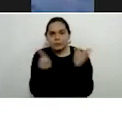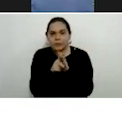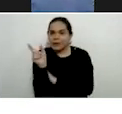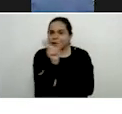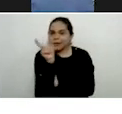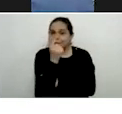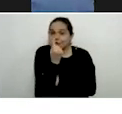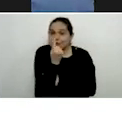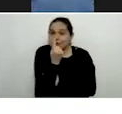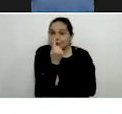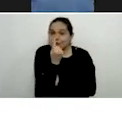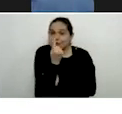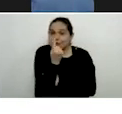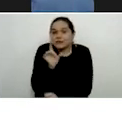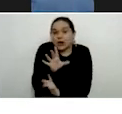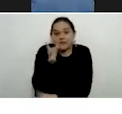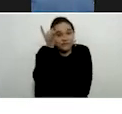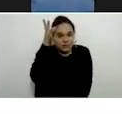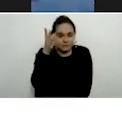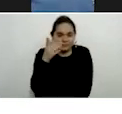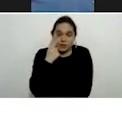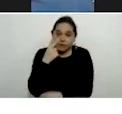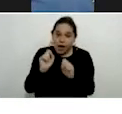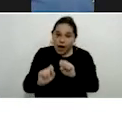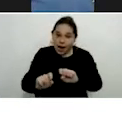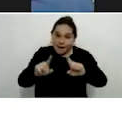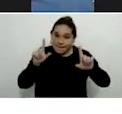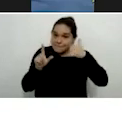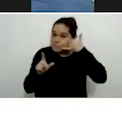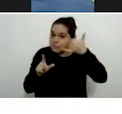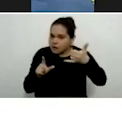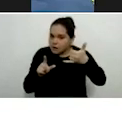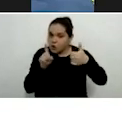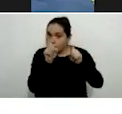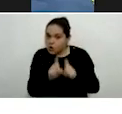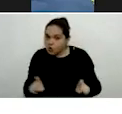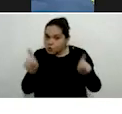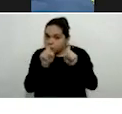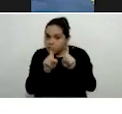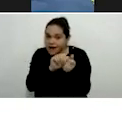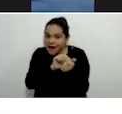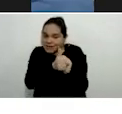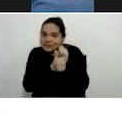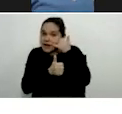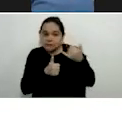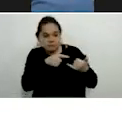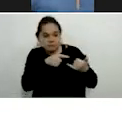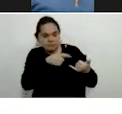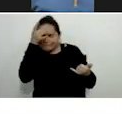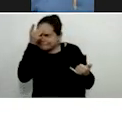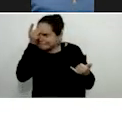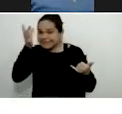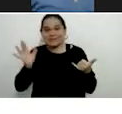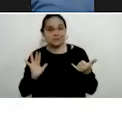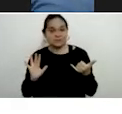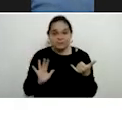Eu estou abrindo aqui no computador, mas quando vocês abrirem no celular de vocês, vocês vão ver que ele se adapta para o telefone. Então, no telefone